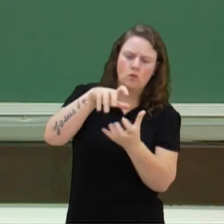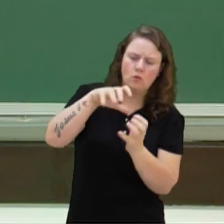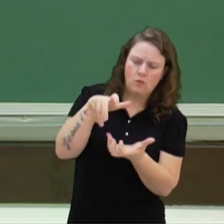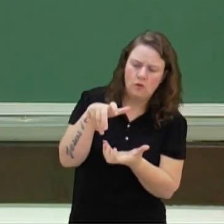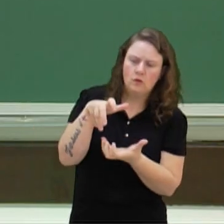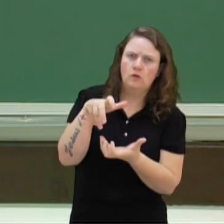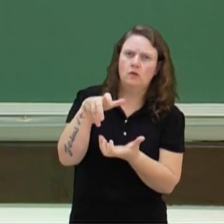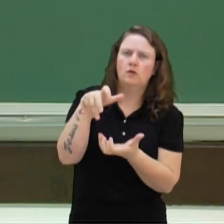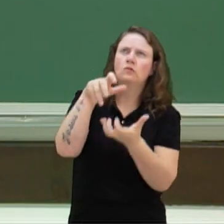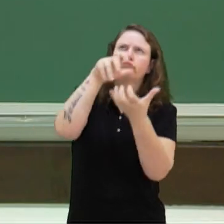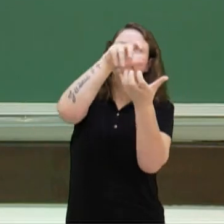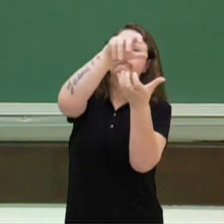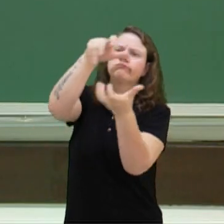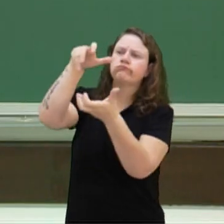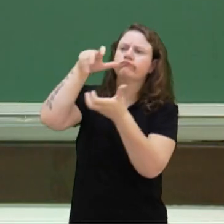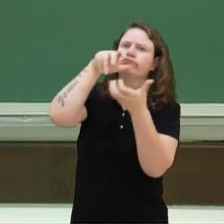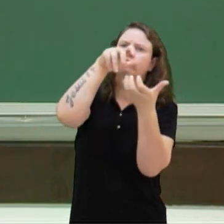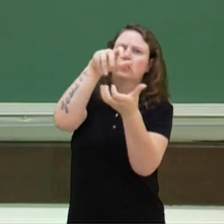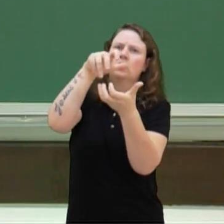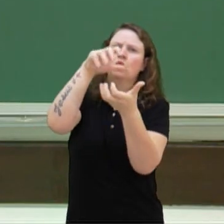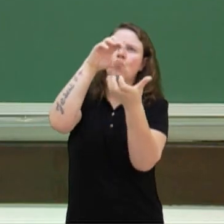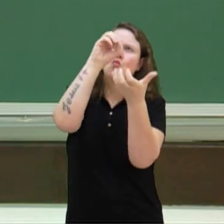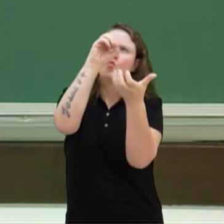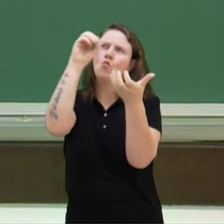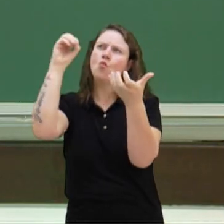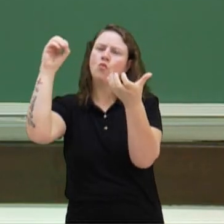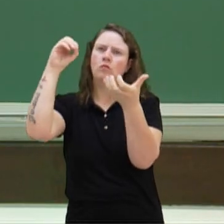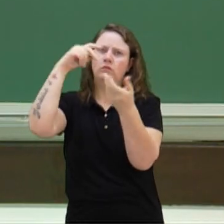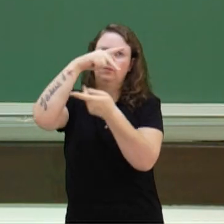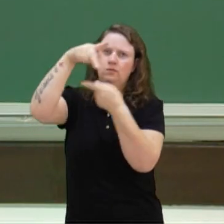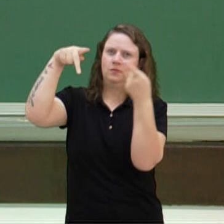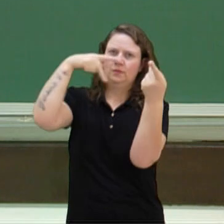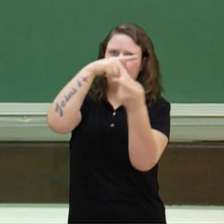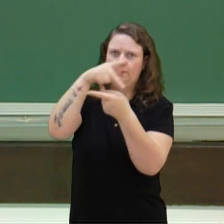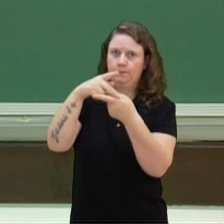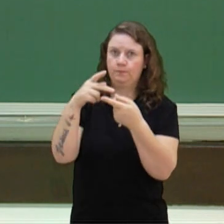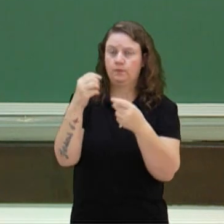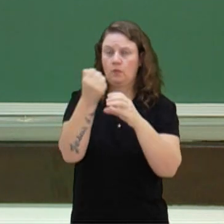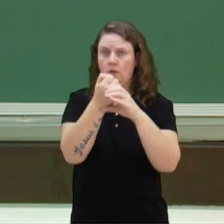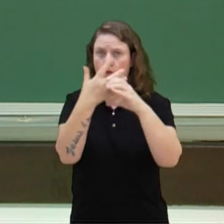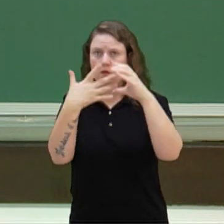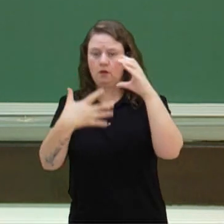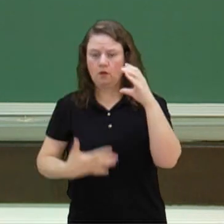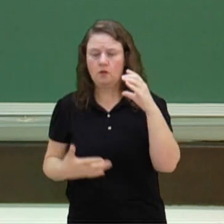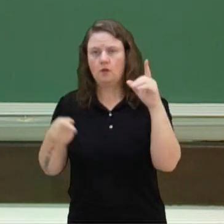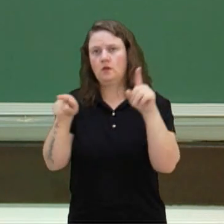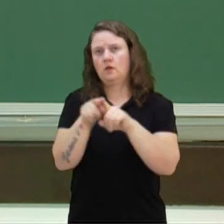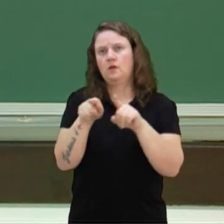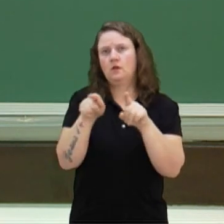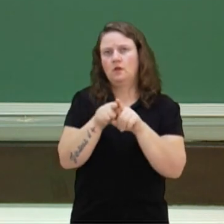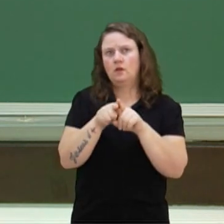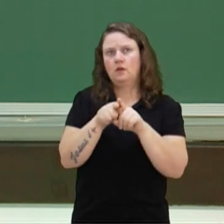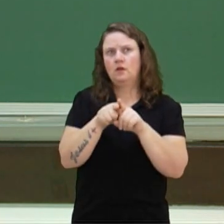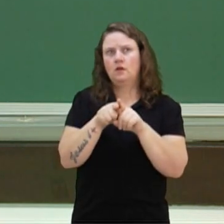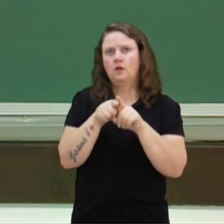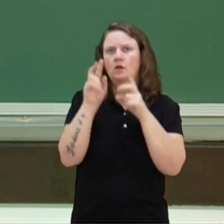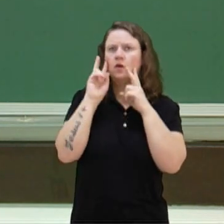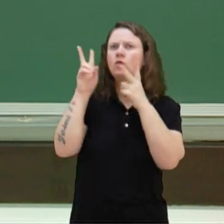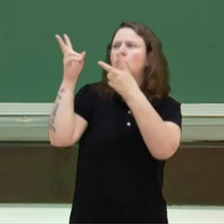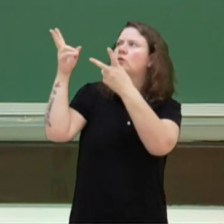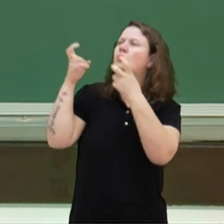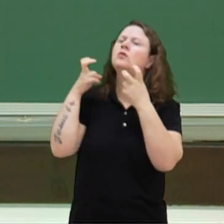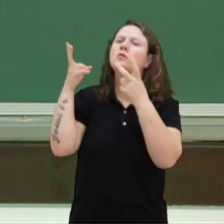no espaço, no sistema solar. Tudo bem? E as características estruturais?